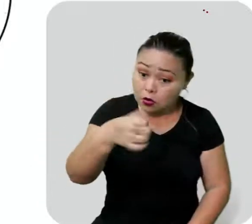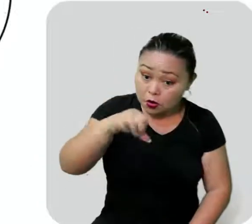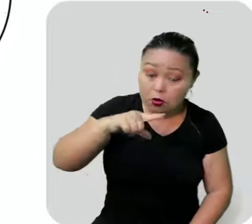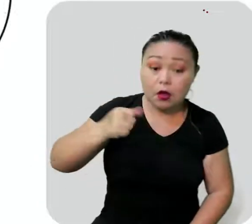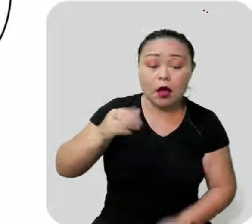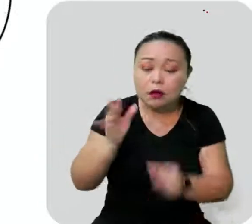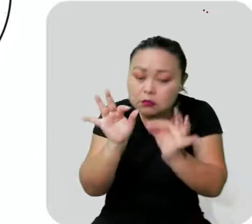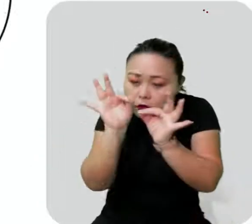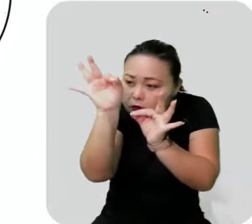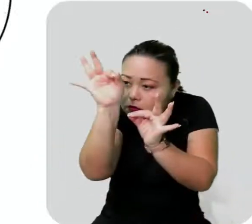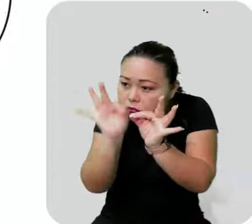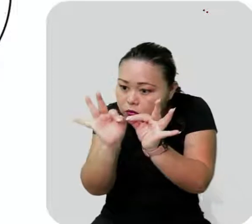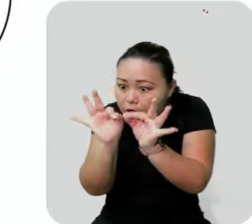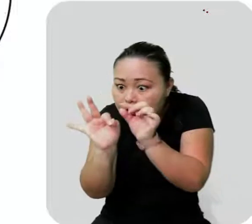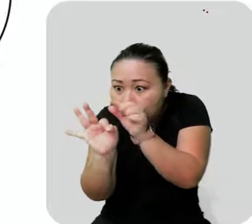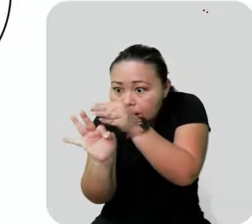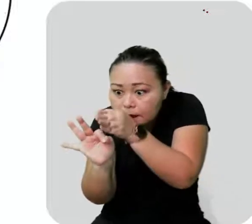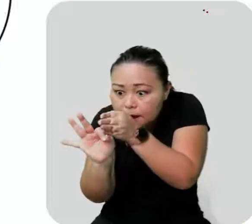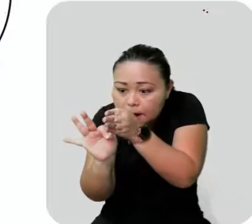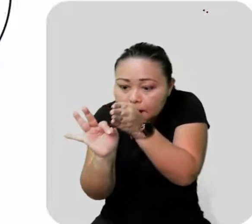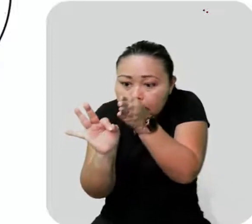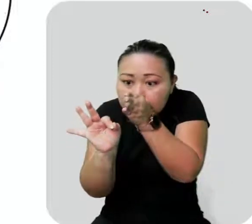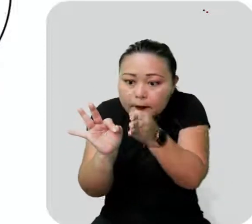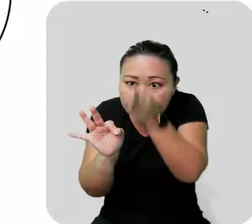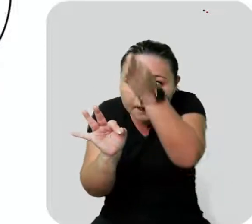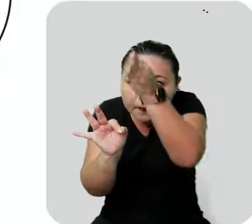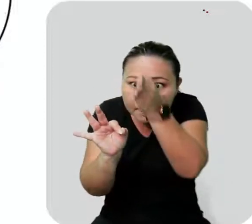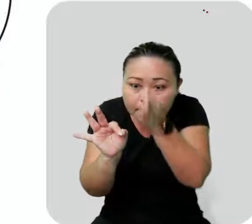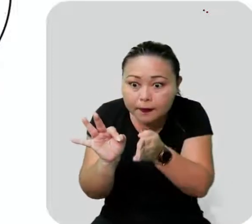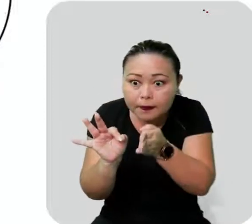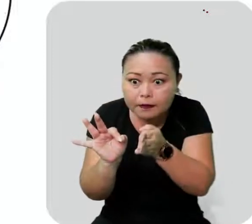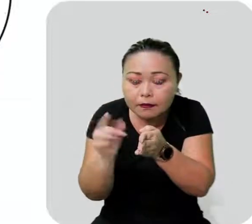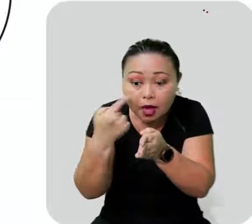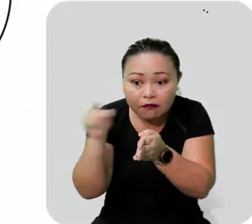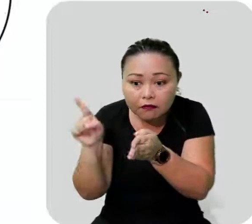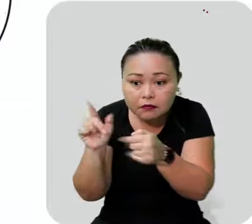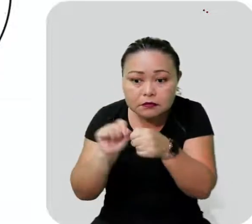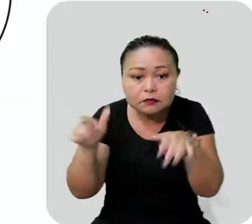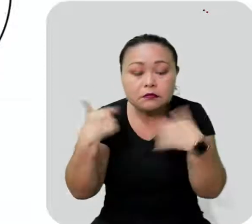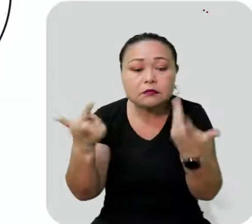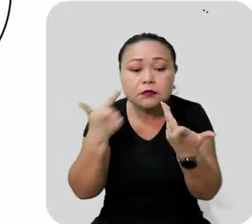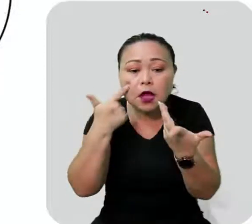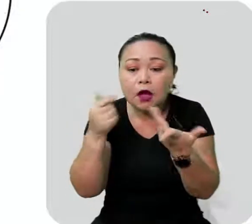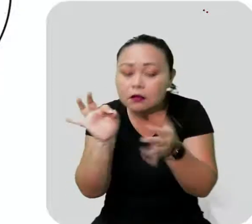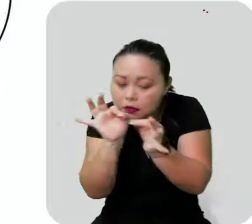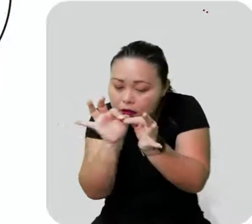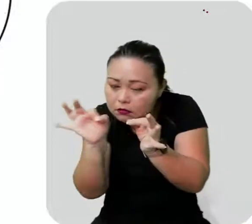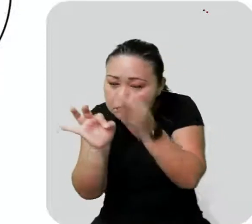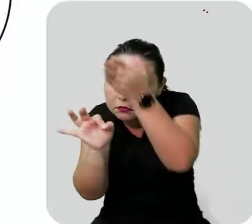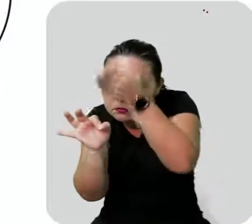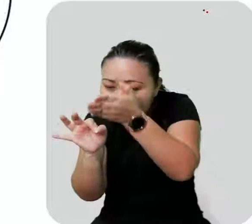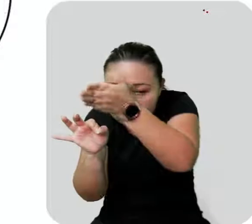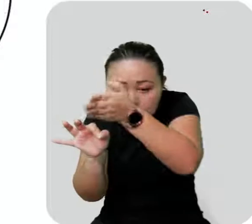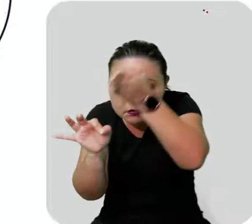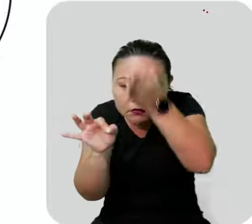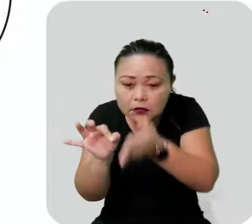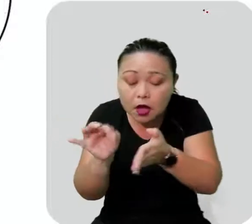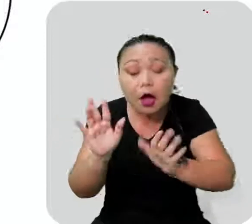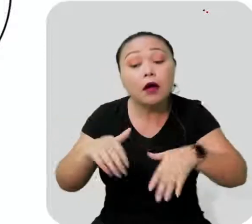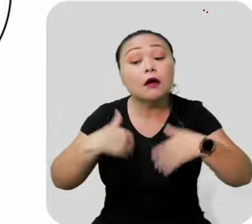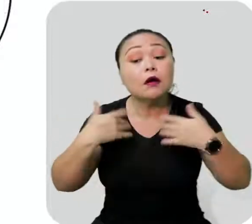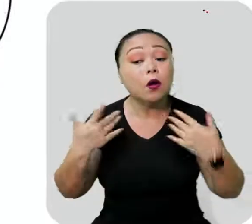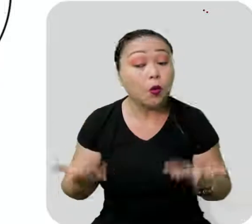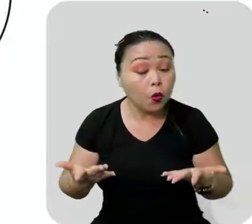aumentou para cá Olha só nessa parte aqui então a linha aumentou pulo